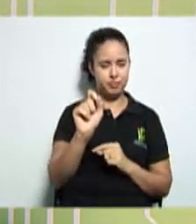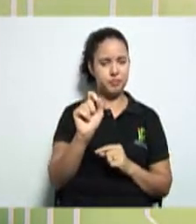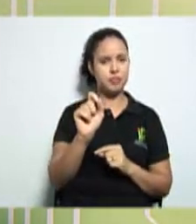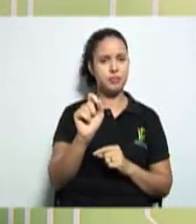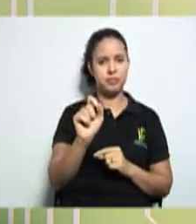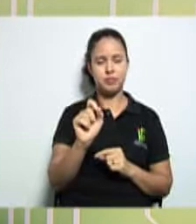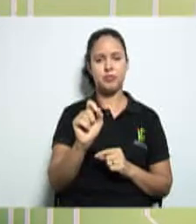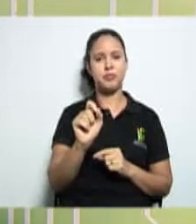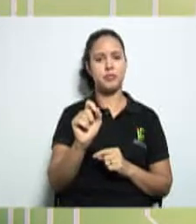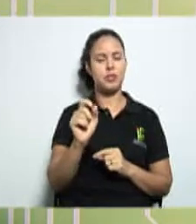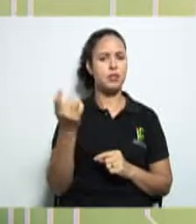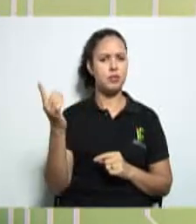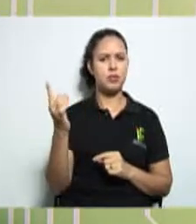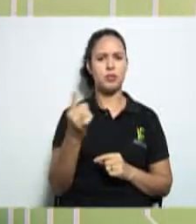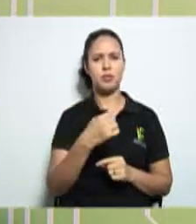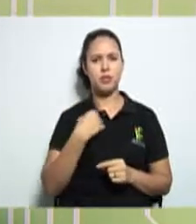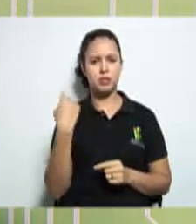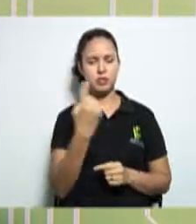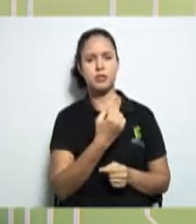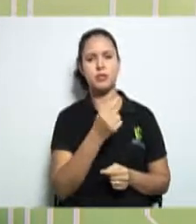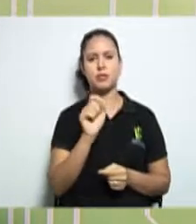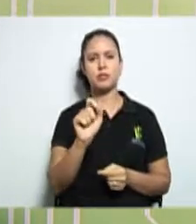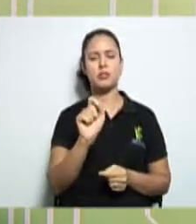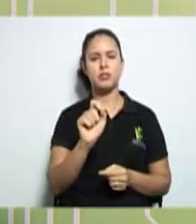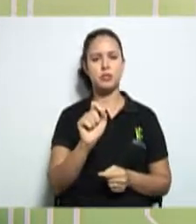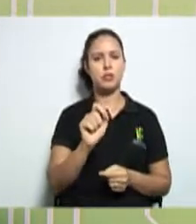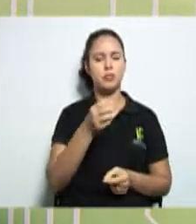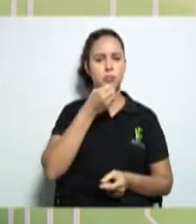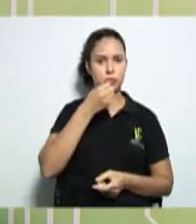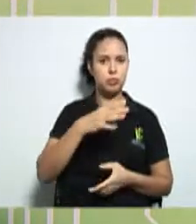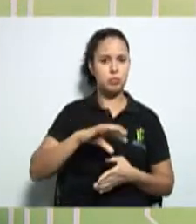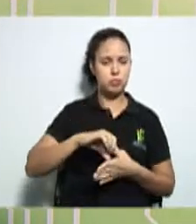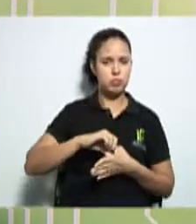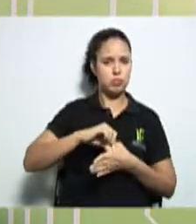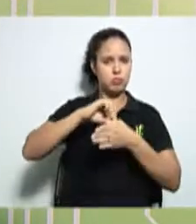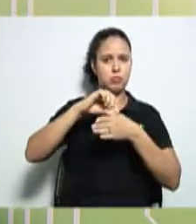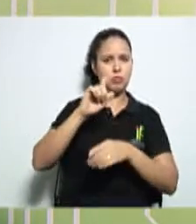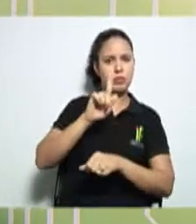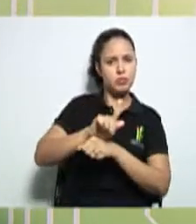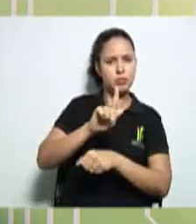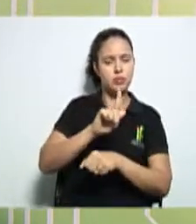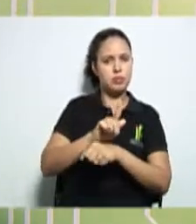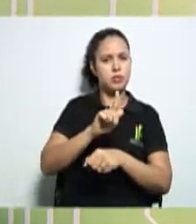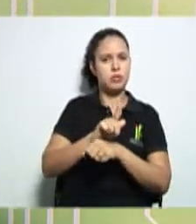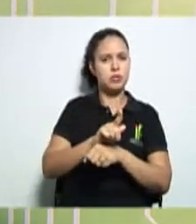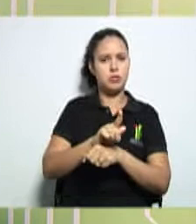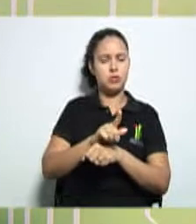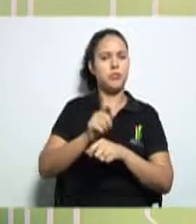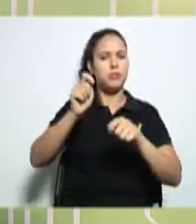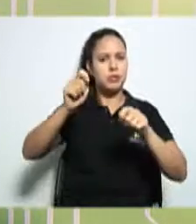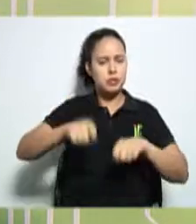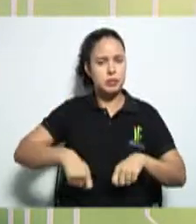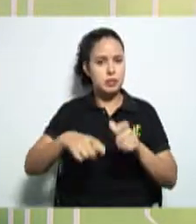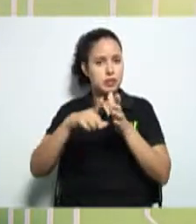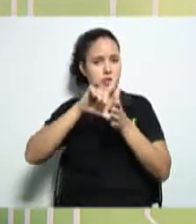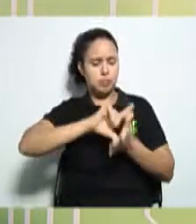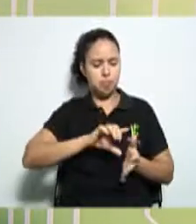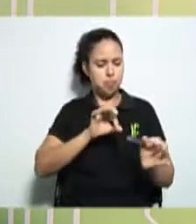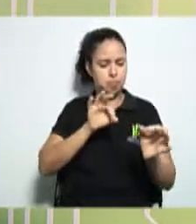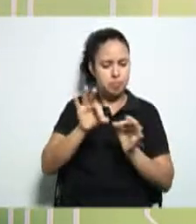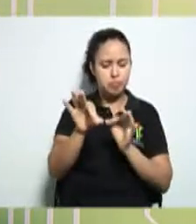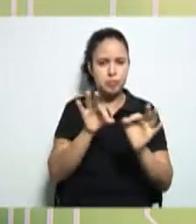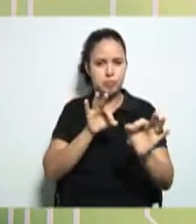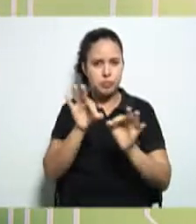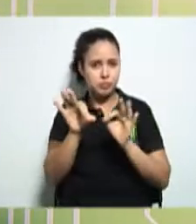Para a gente já executar essas questões, um bom gestor, ele investe tempo planejando. Ele investe tempo, ele